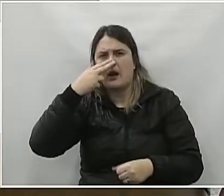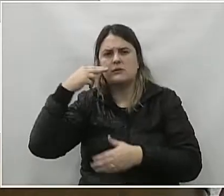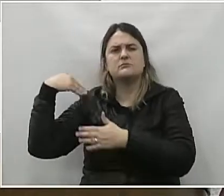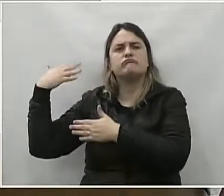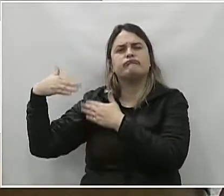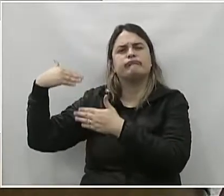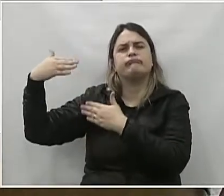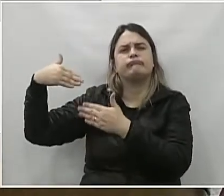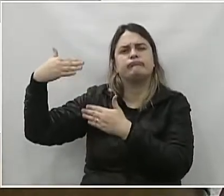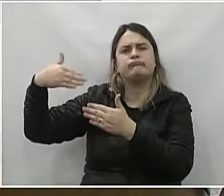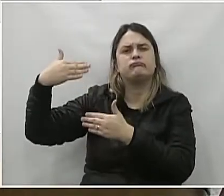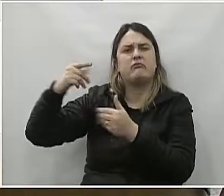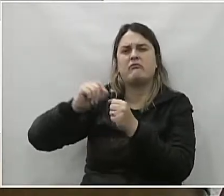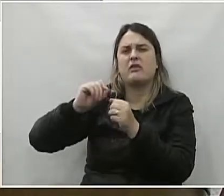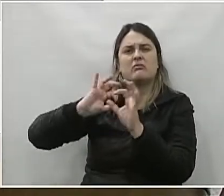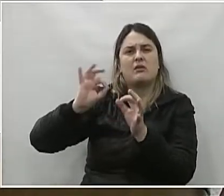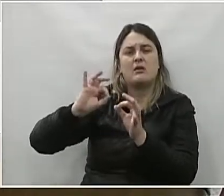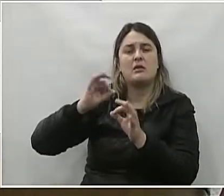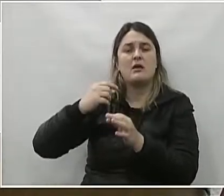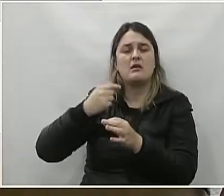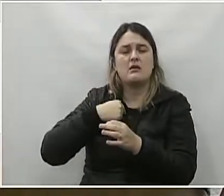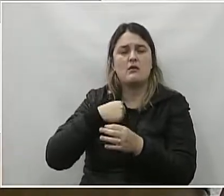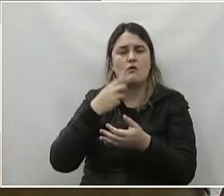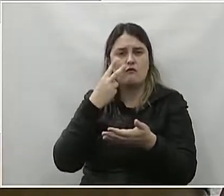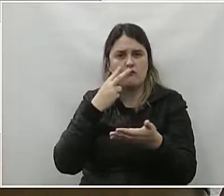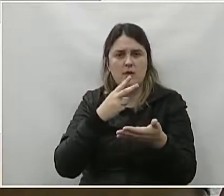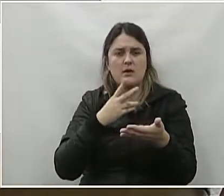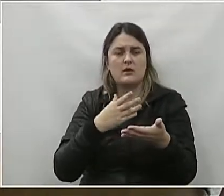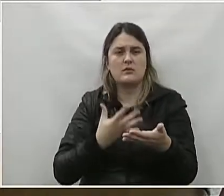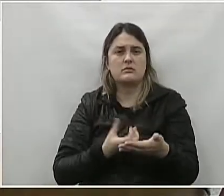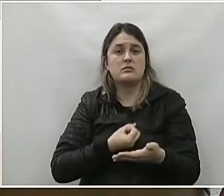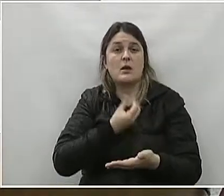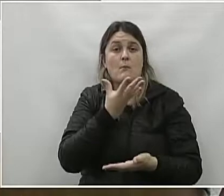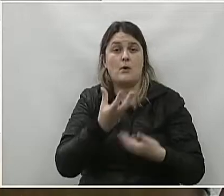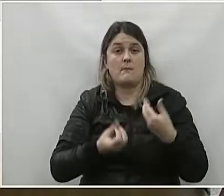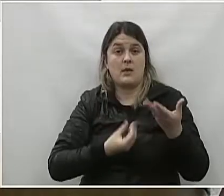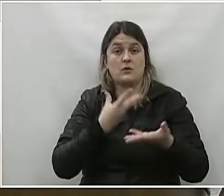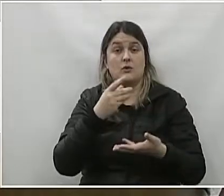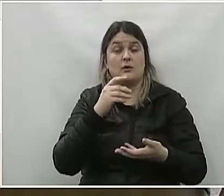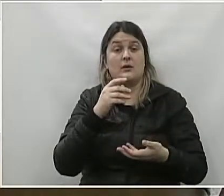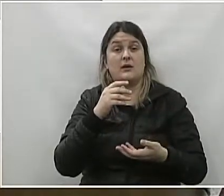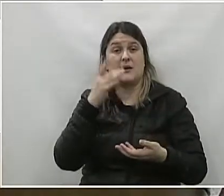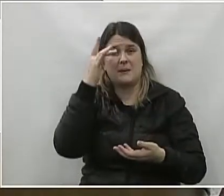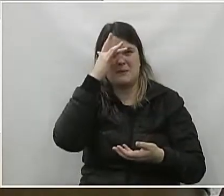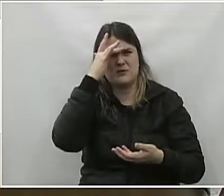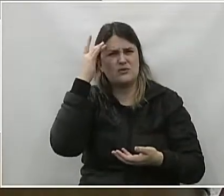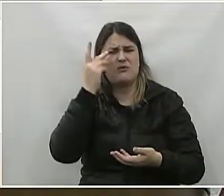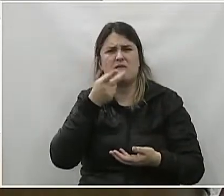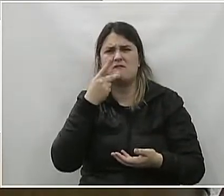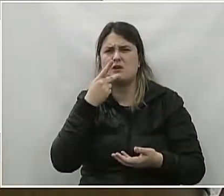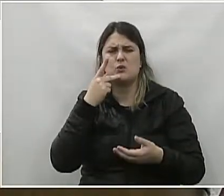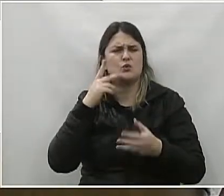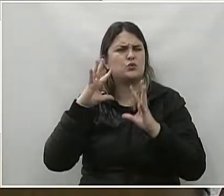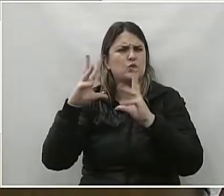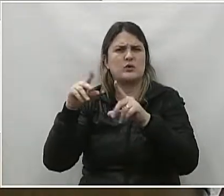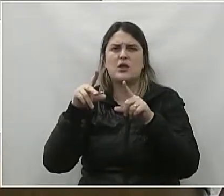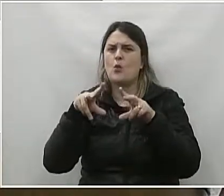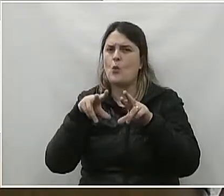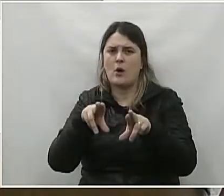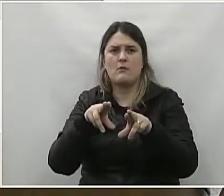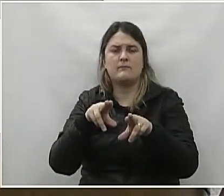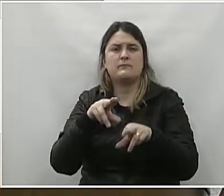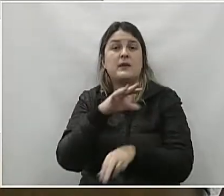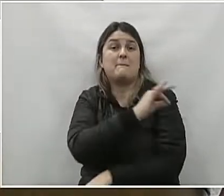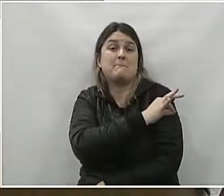com a barriga. Inclusive, nos depoimentos que eu tenho comigo, as pessoas que deram depoimento foram categóricas, todas falaram, olha,